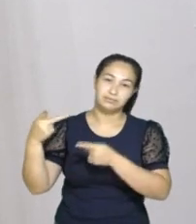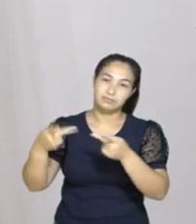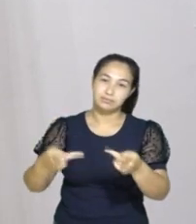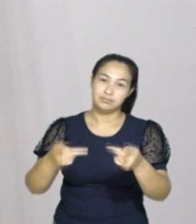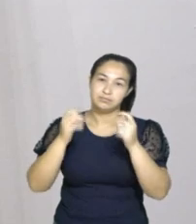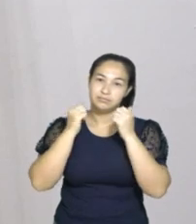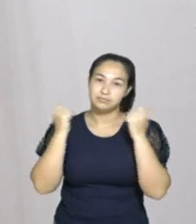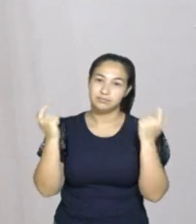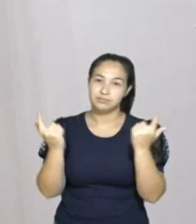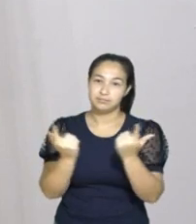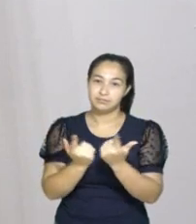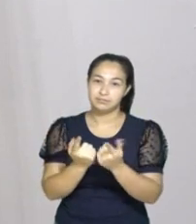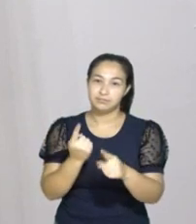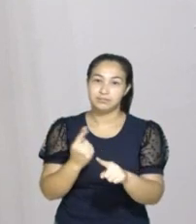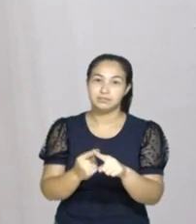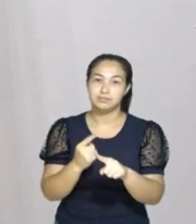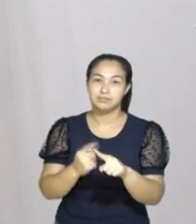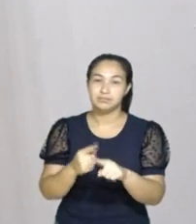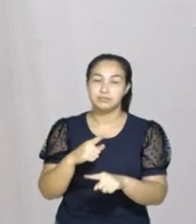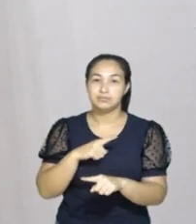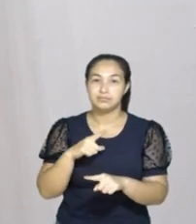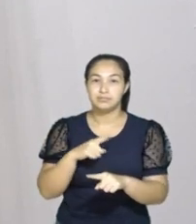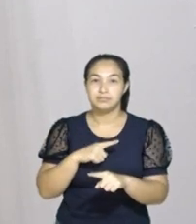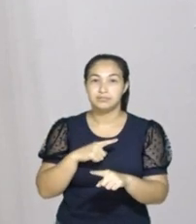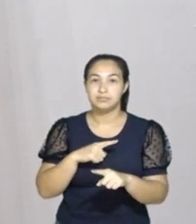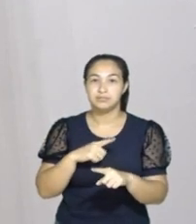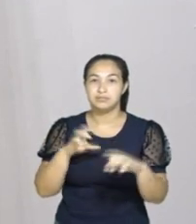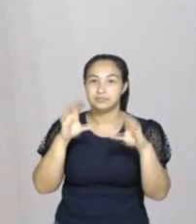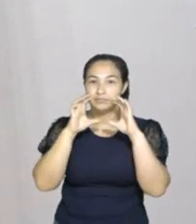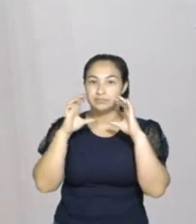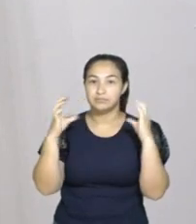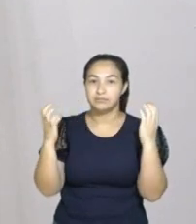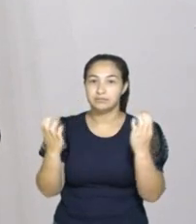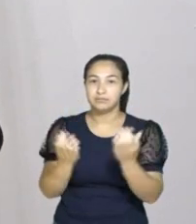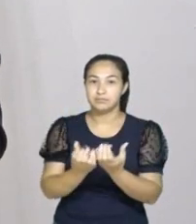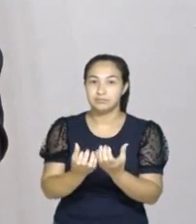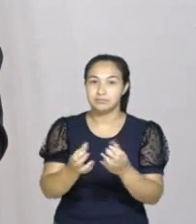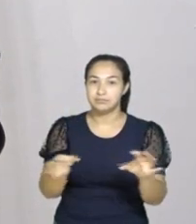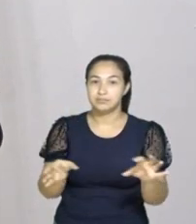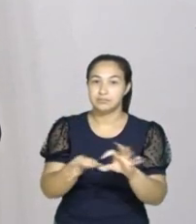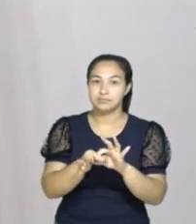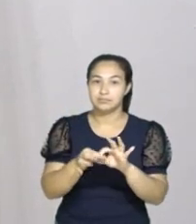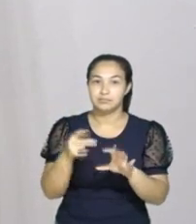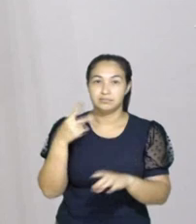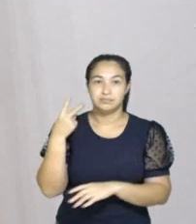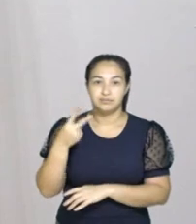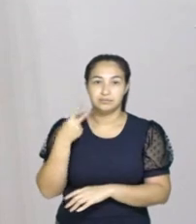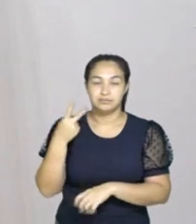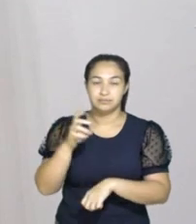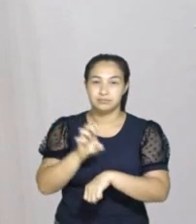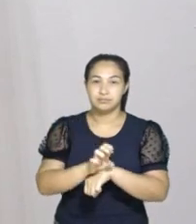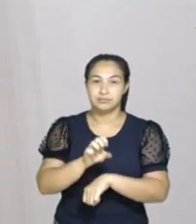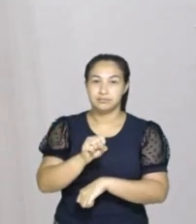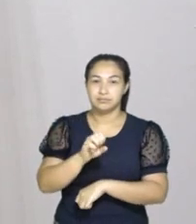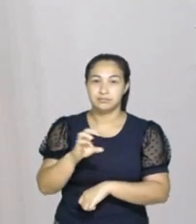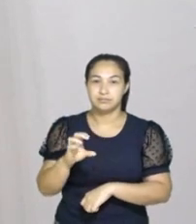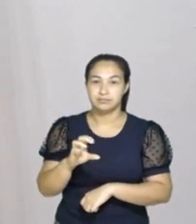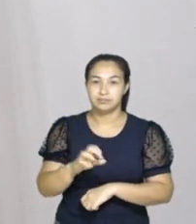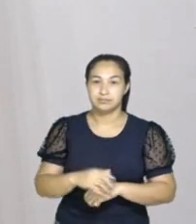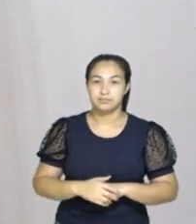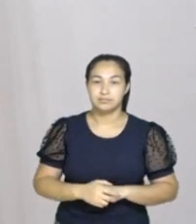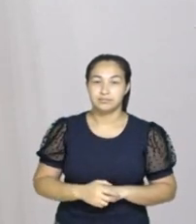Legislativa em decorrência da conferência da União dos vereadores do Estado de Santa Catarina